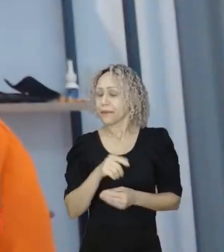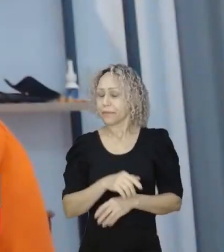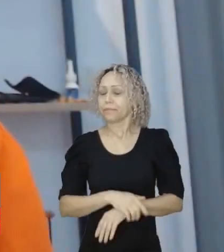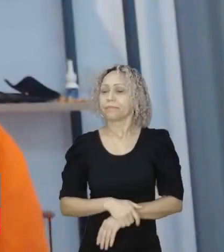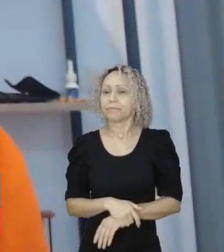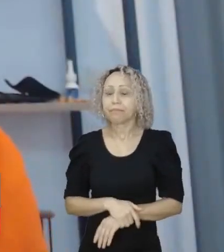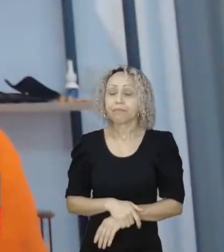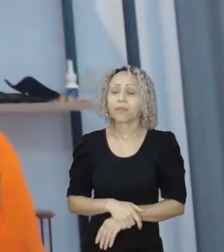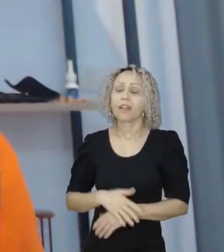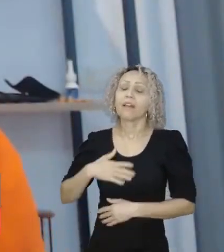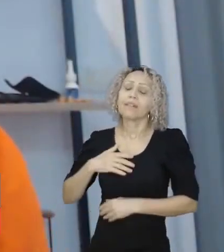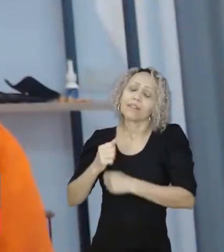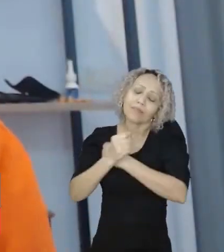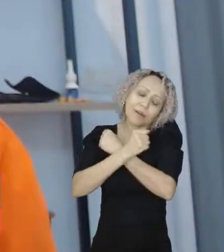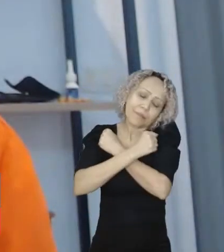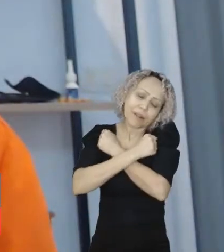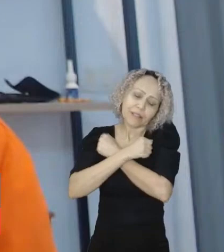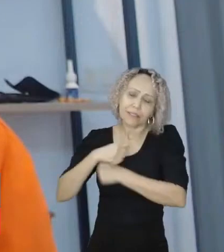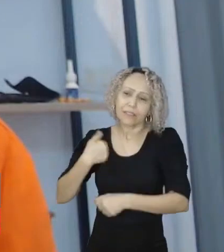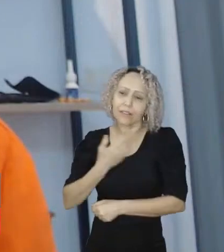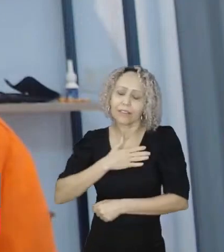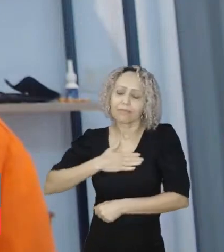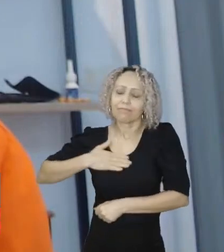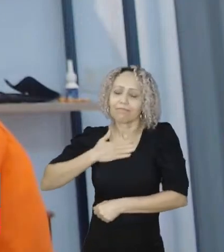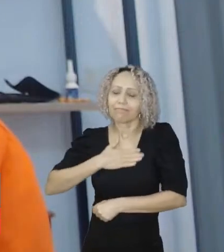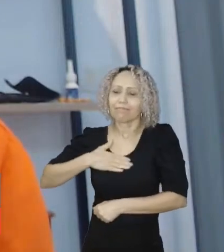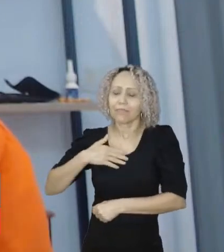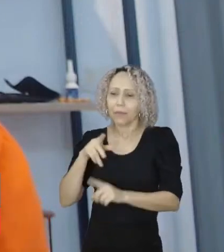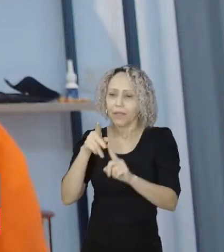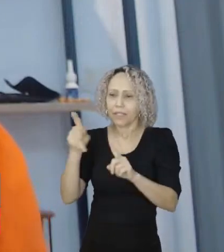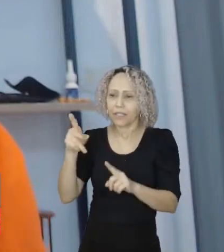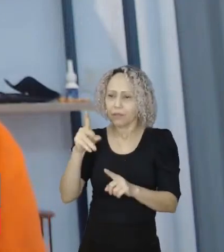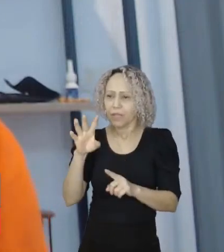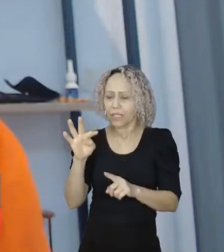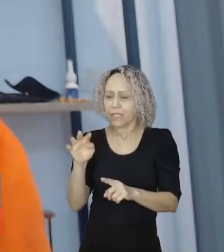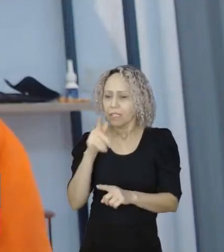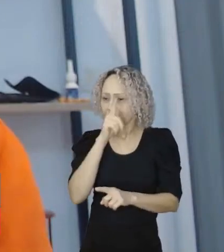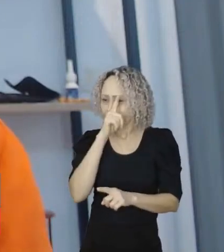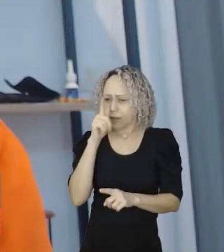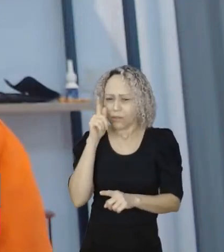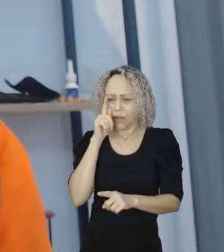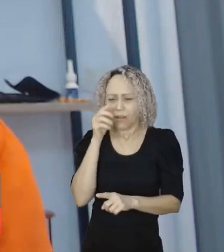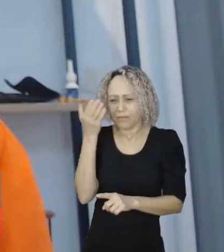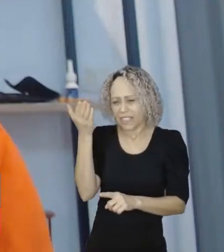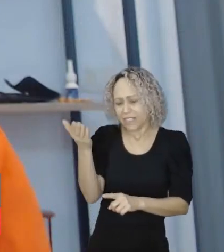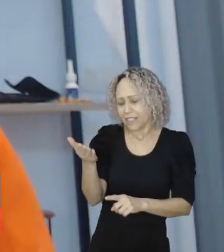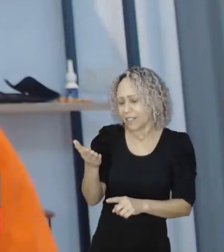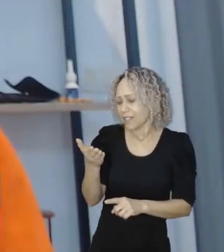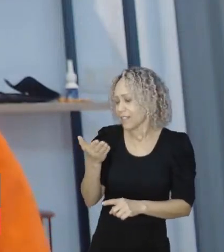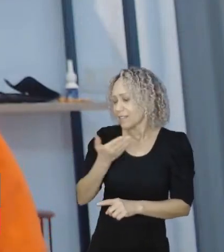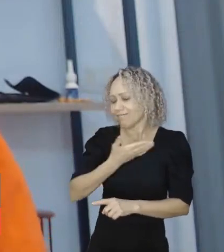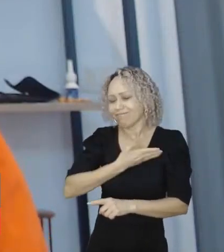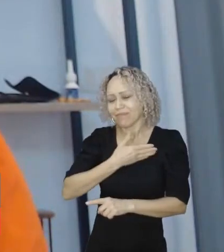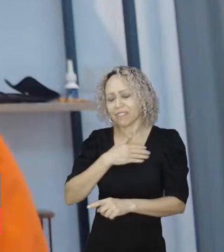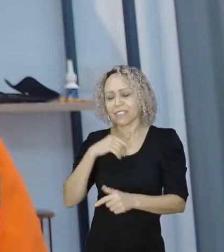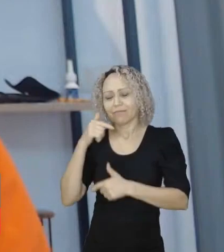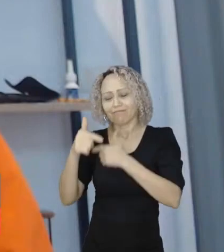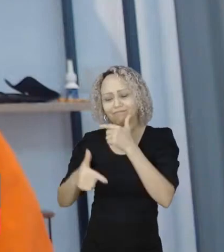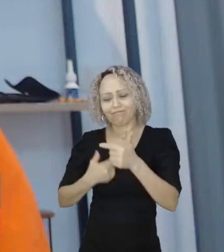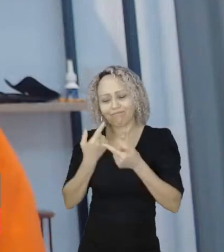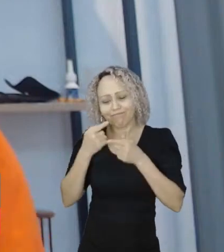para a nossa queridíssima presidenta Gleisi Hoffmann, grande companheira, que